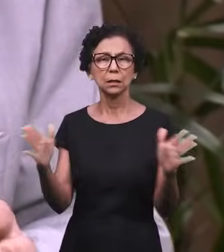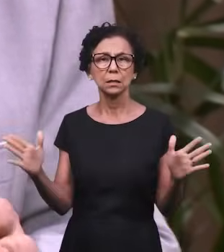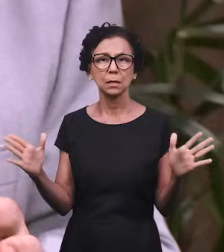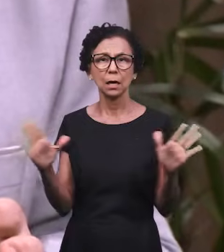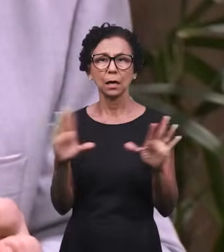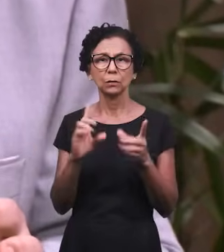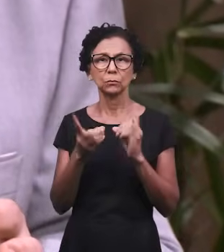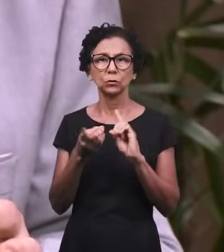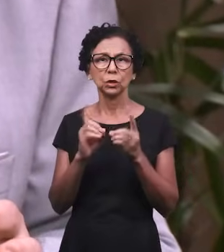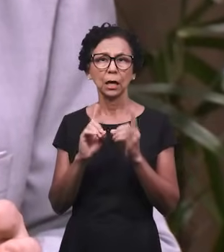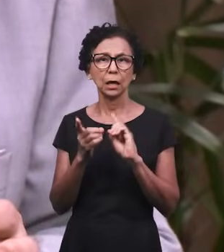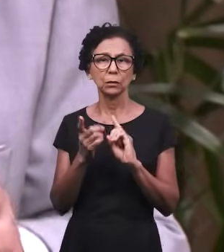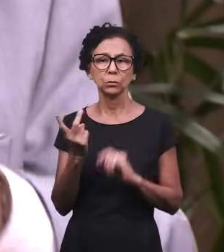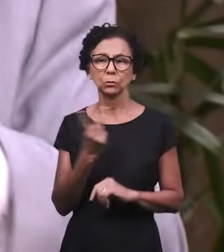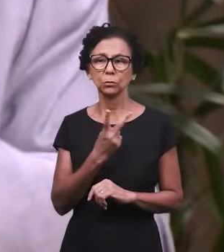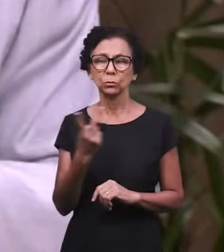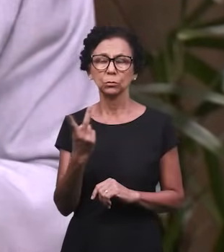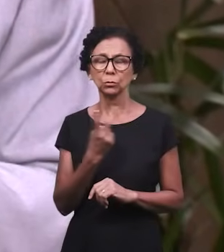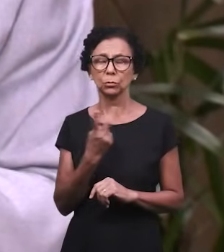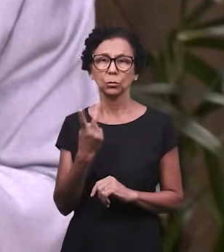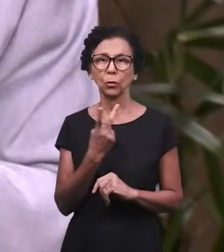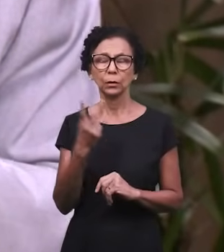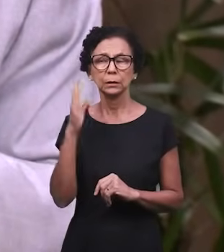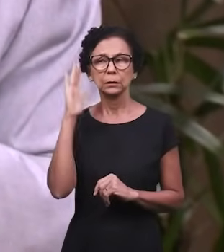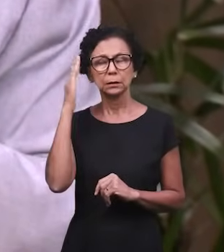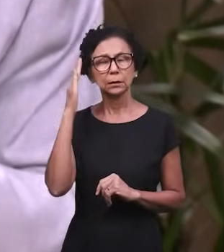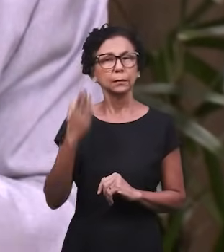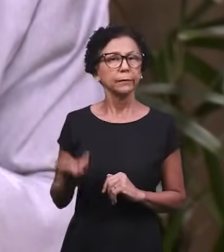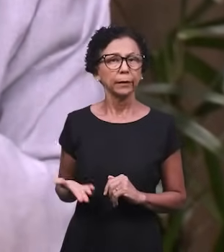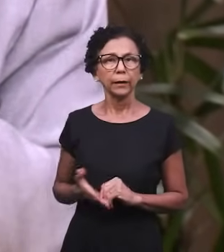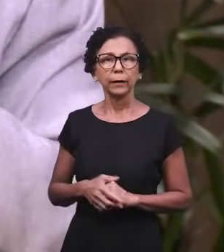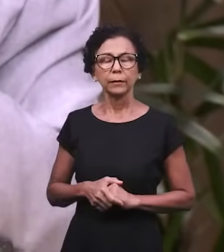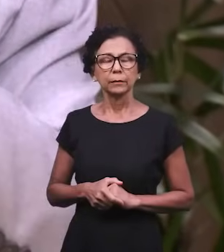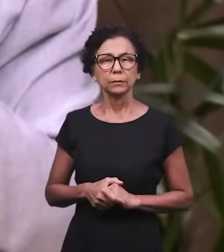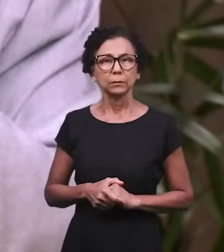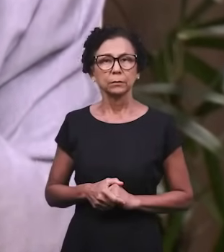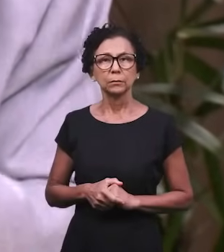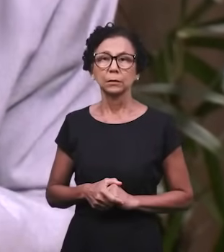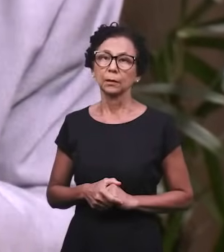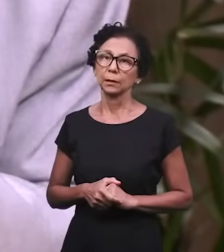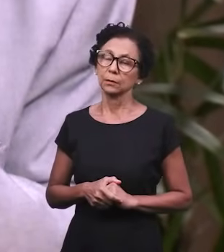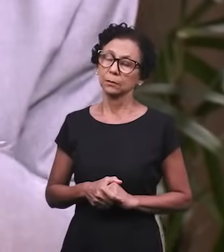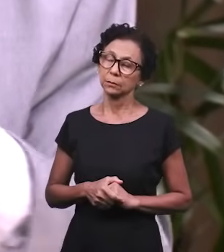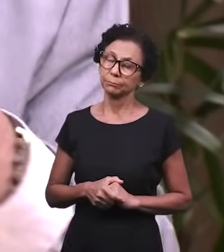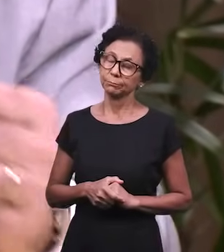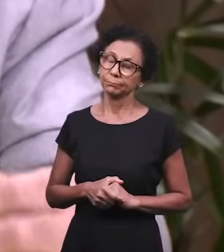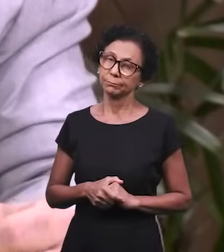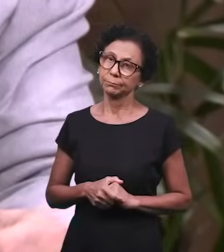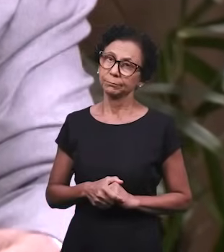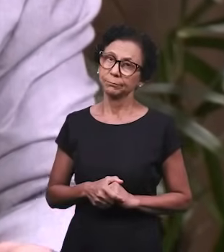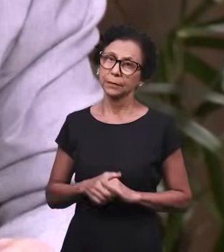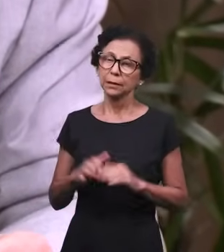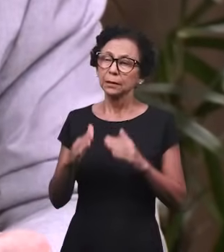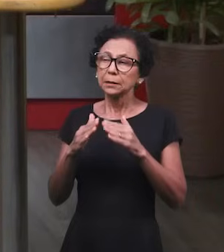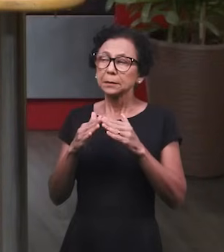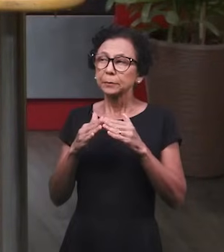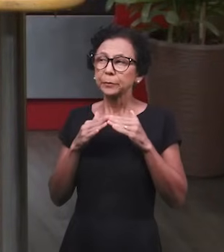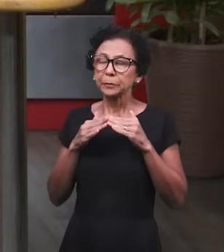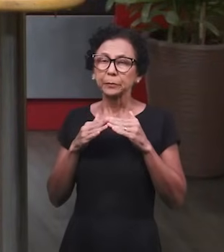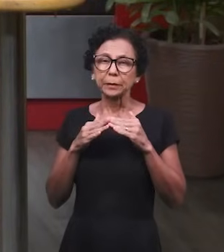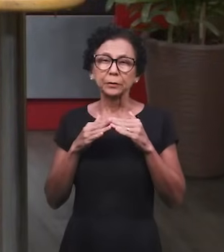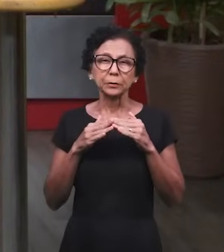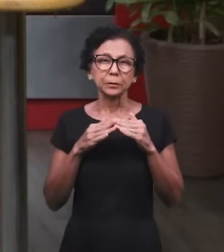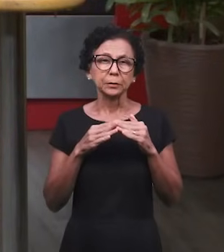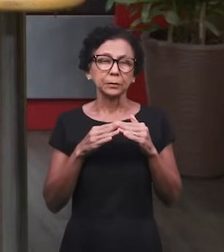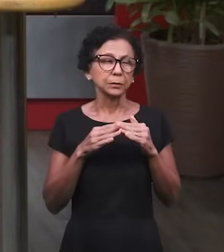coabitar com o entendimento porque os dois vão conseguir conviver se houver entendimento Você me permite luí